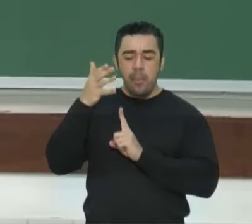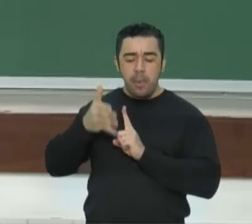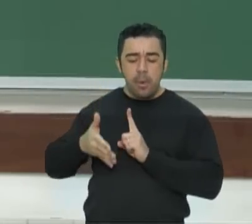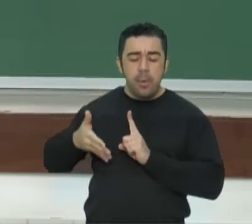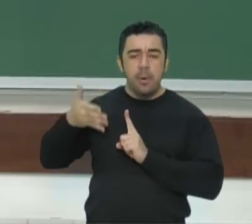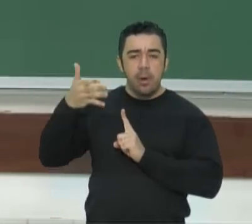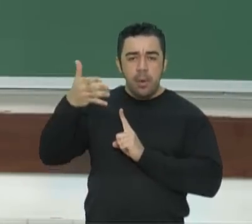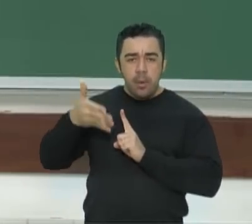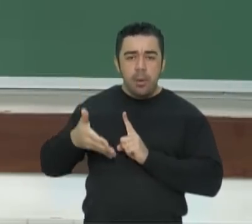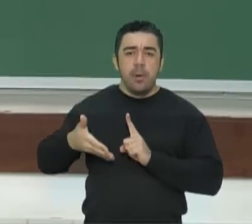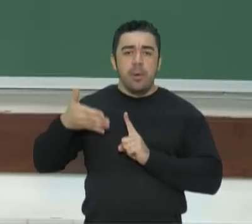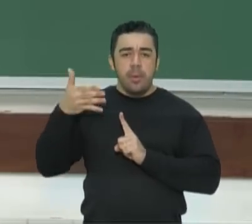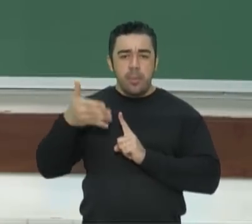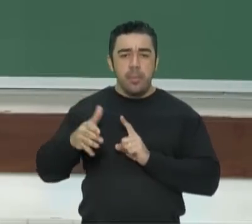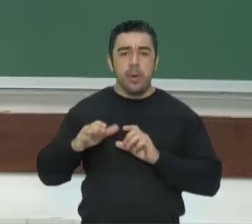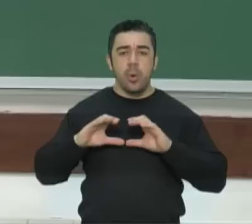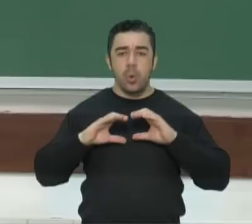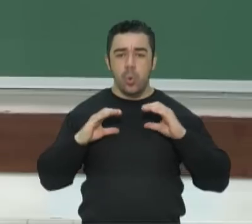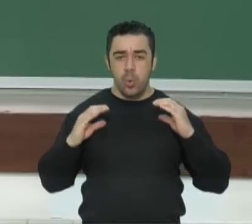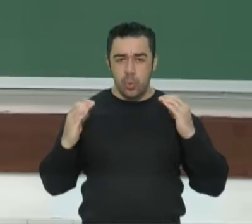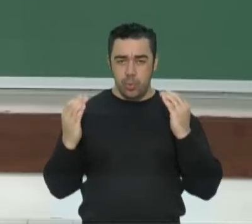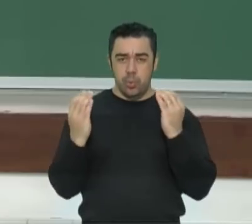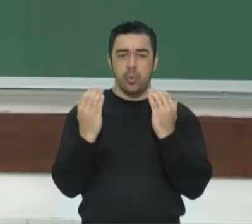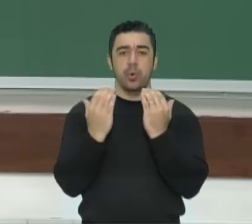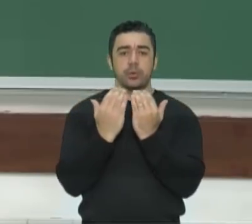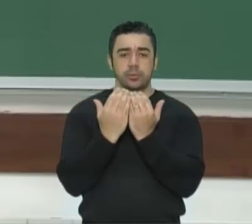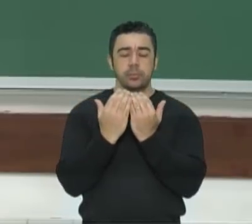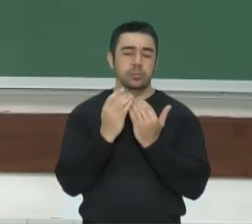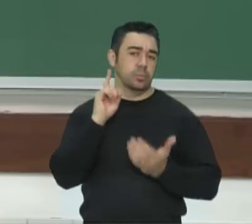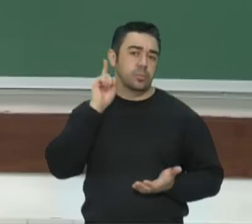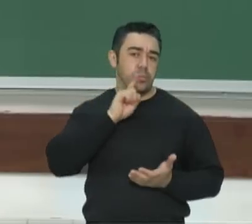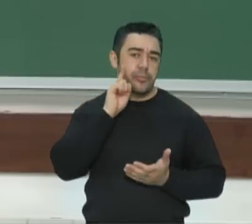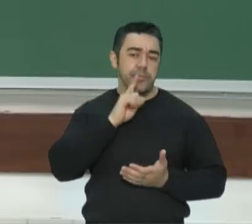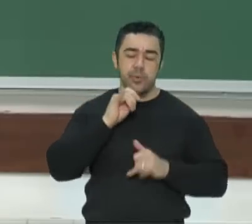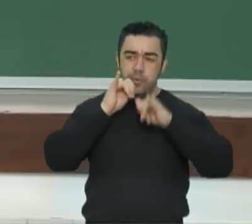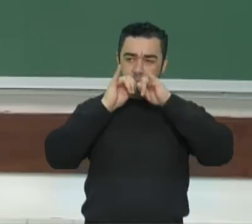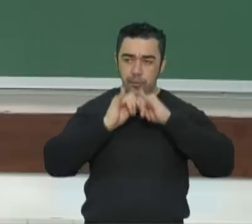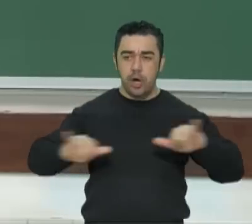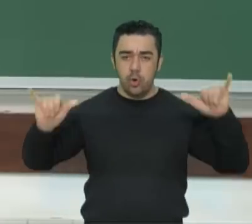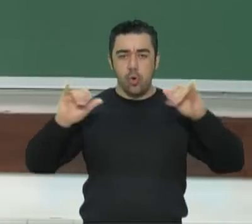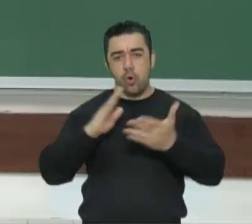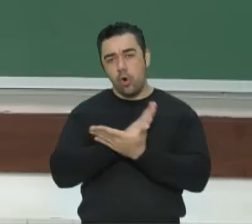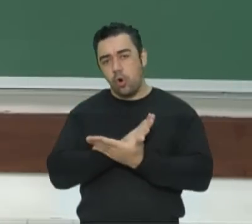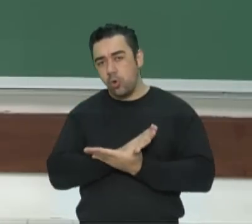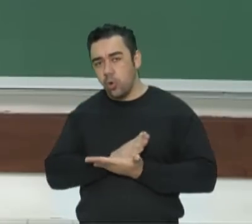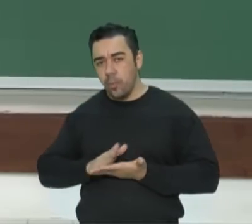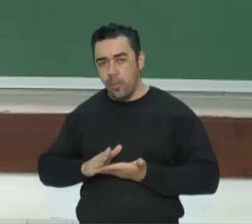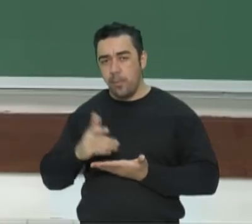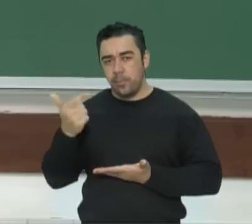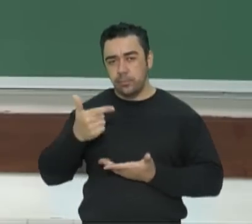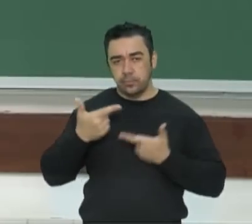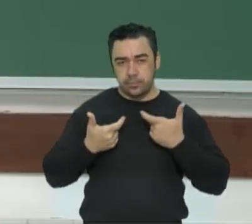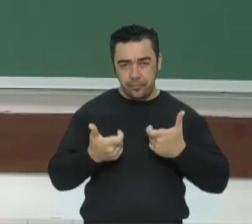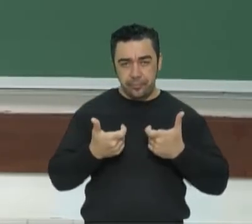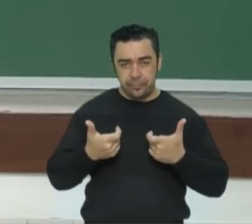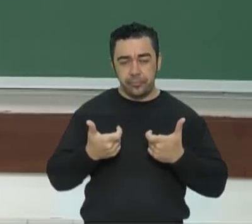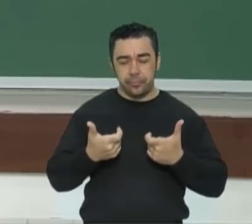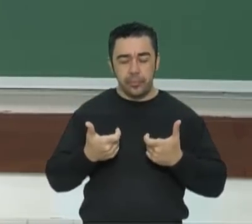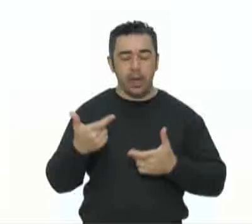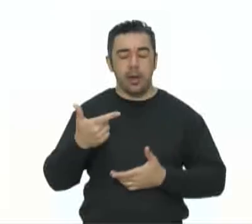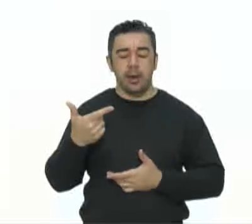americano. E esse discurso é tido como, aí sim, a declaração do início da Guerra Fria. Observa um trecho dele aí